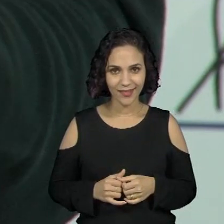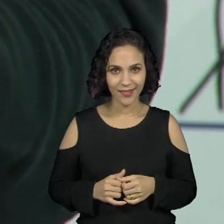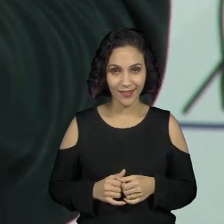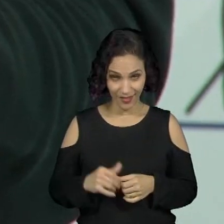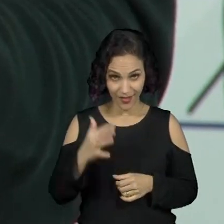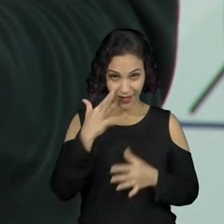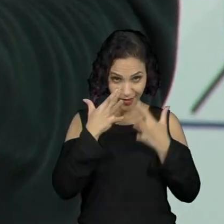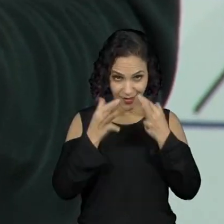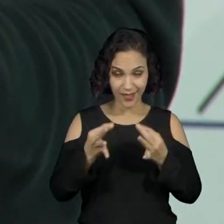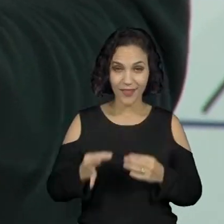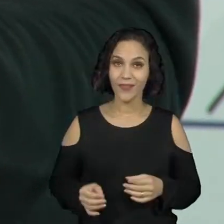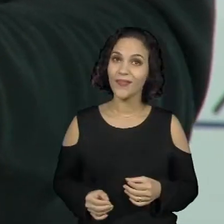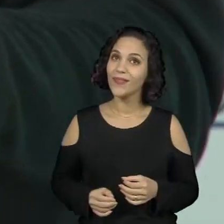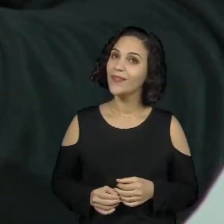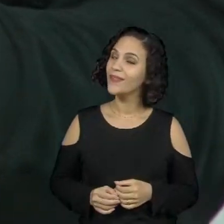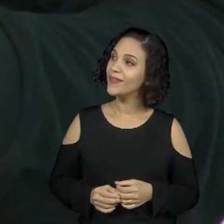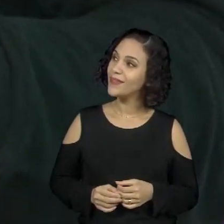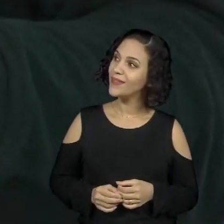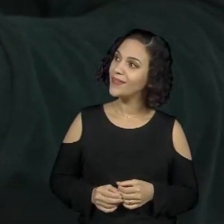Observem.